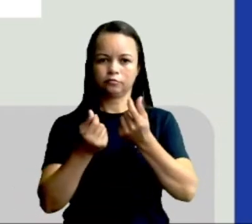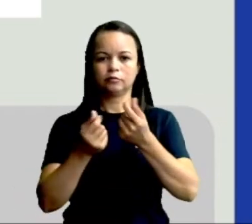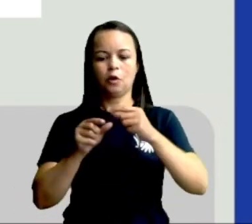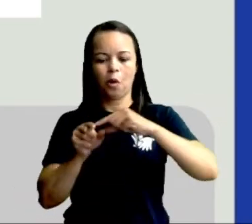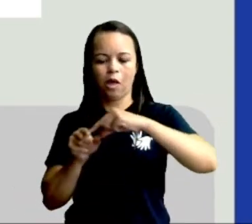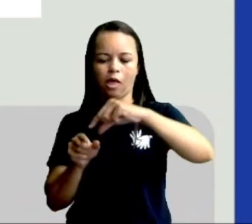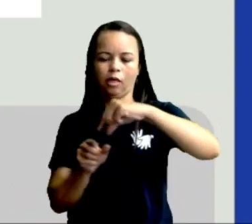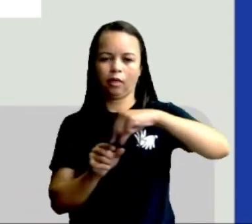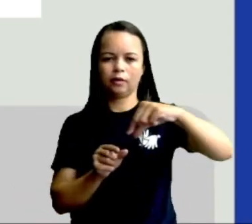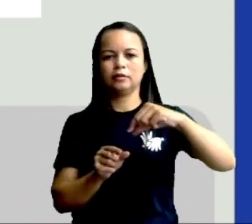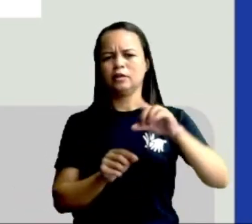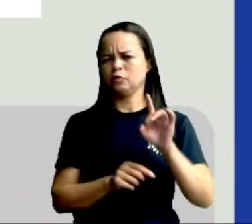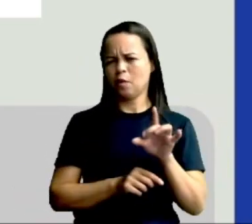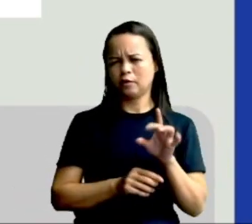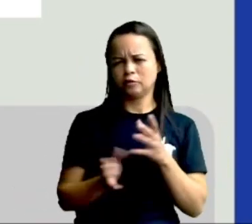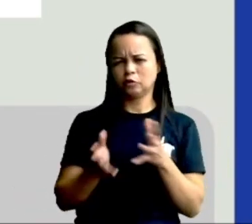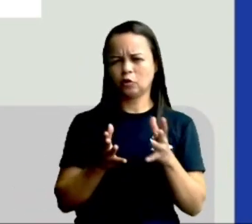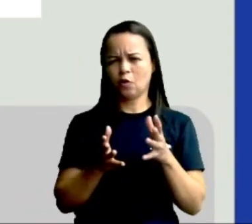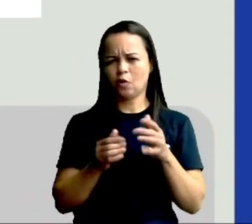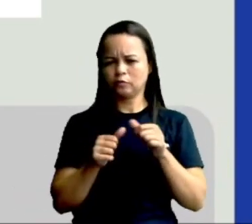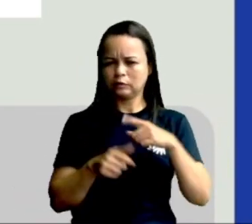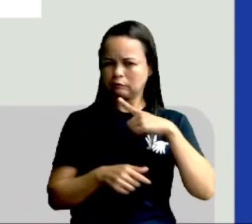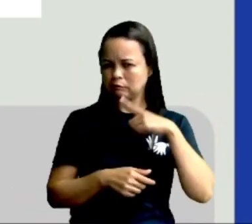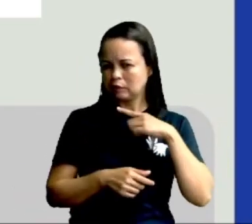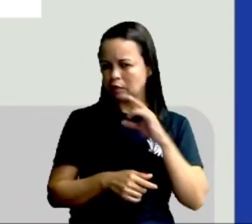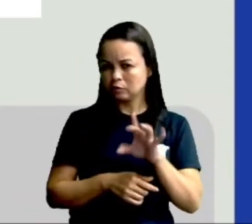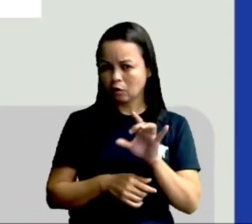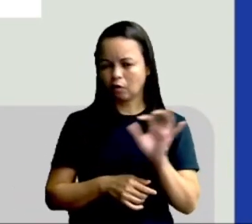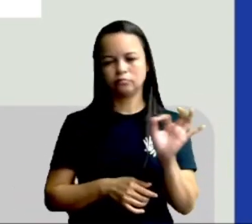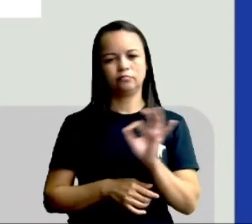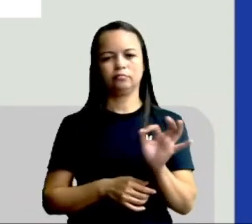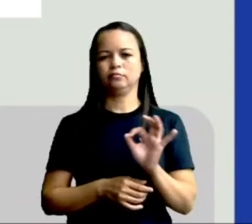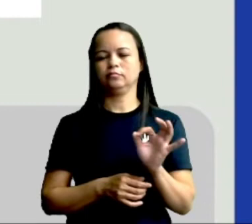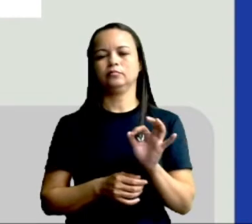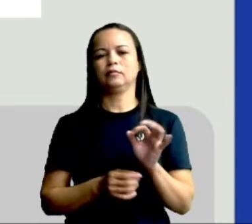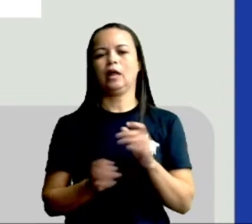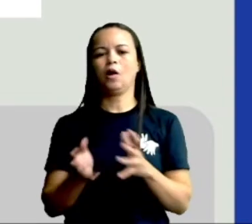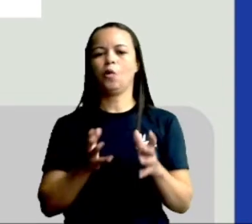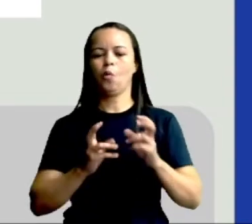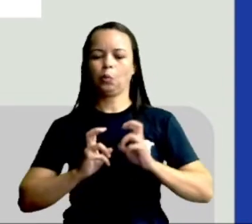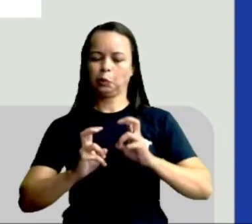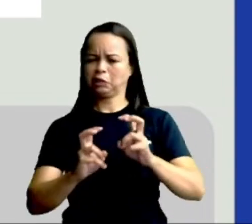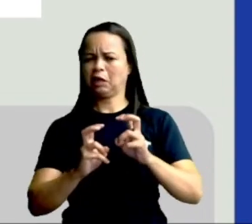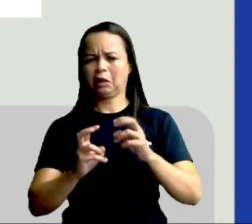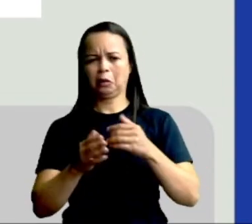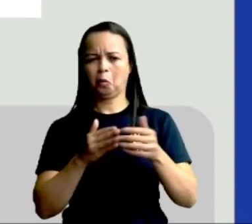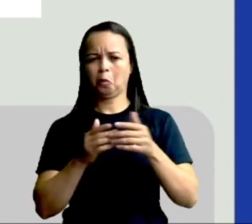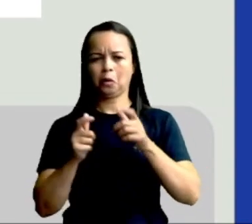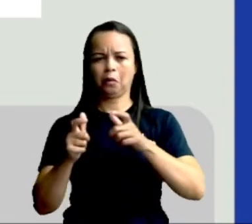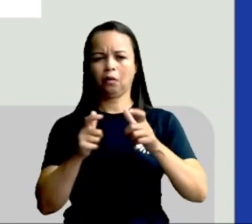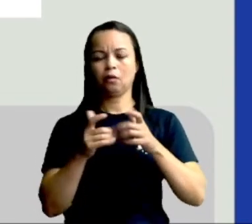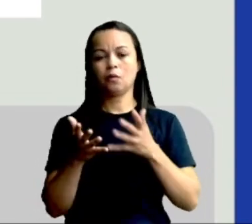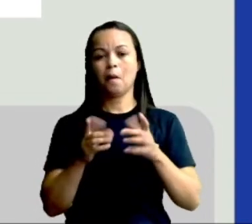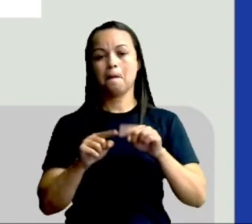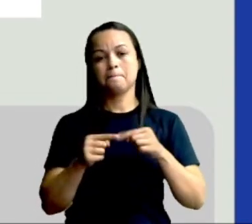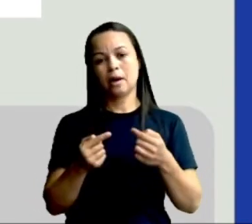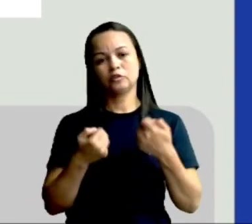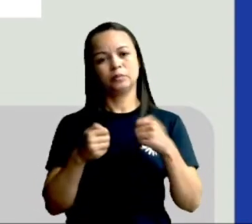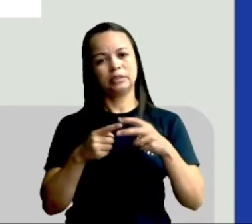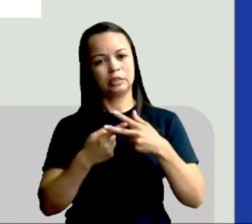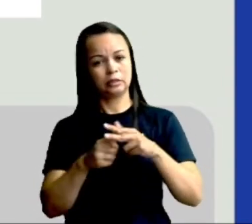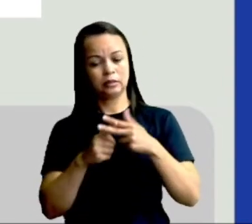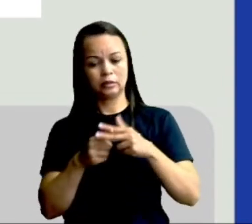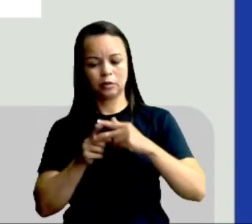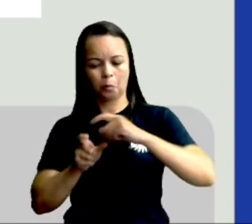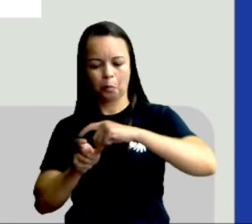férreas, porque não é só manter a locomotiva, o trem, ou sei lá o que for. Também tem que ter uma manutenção